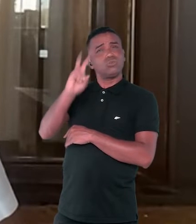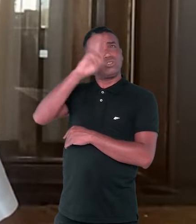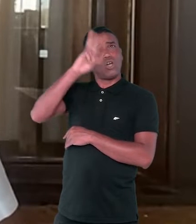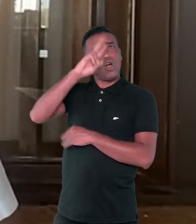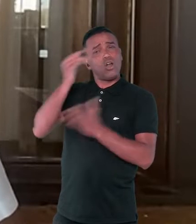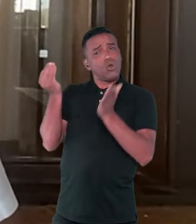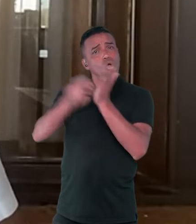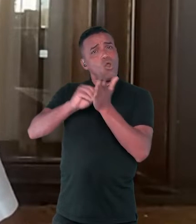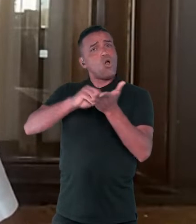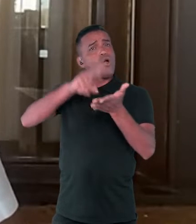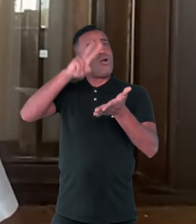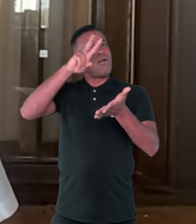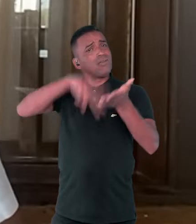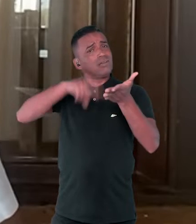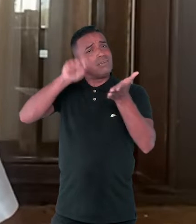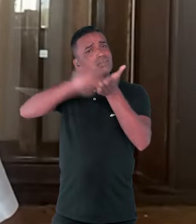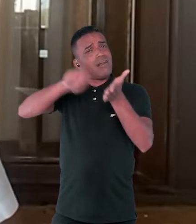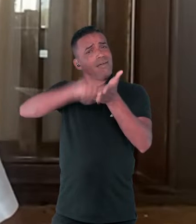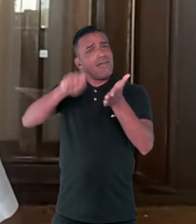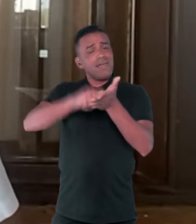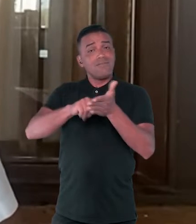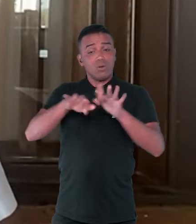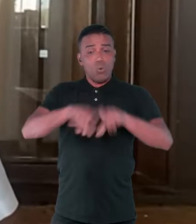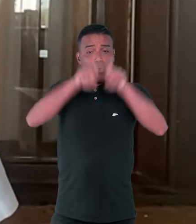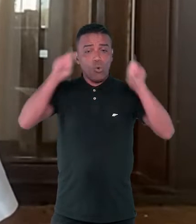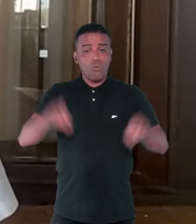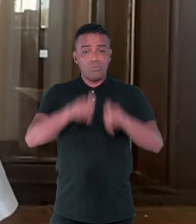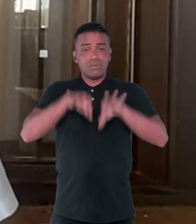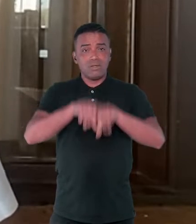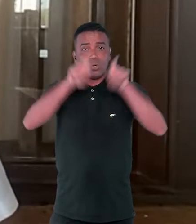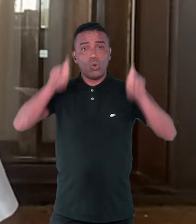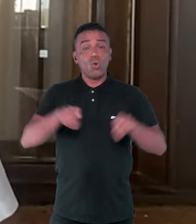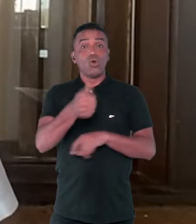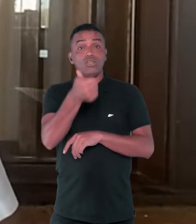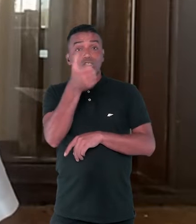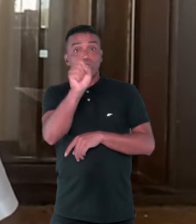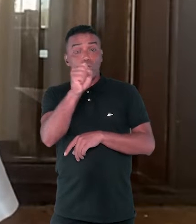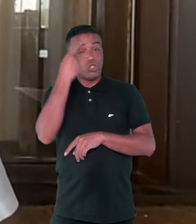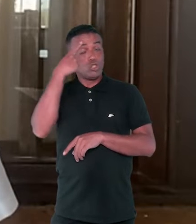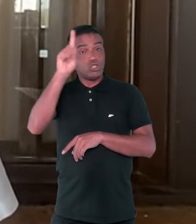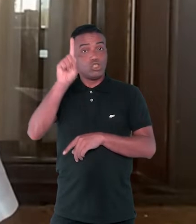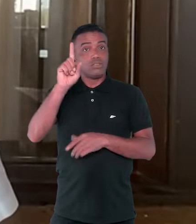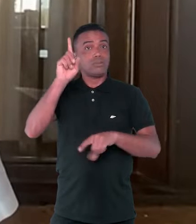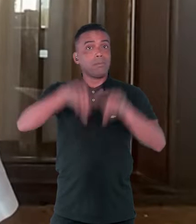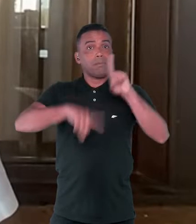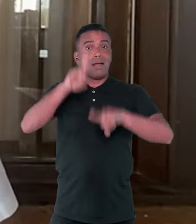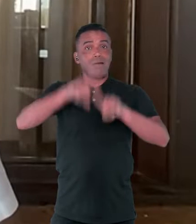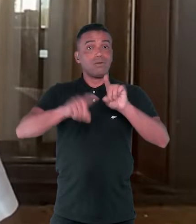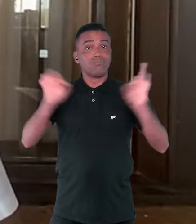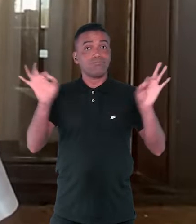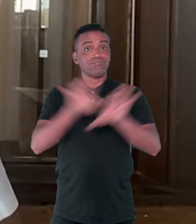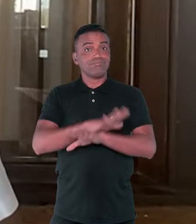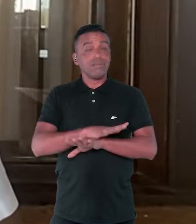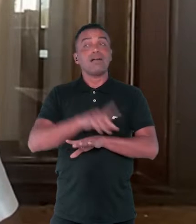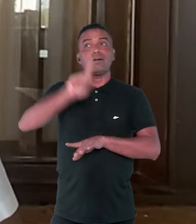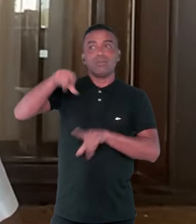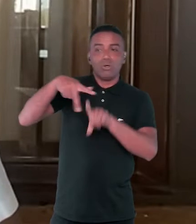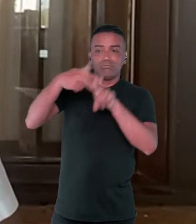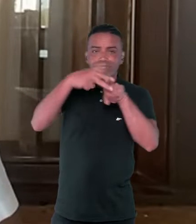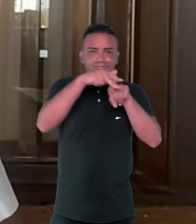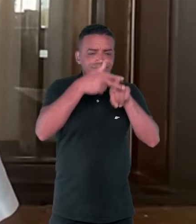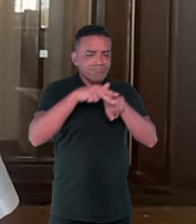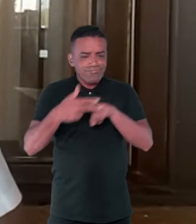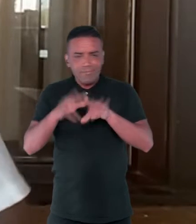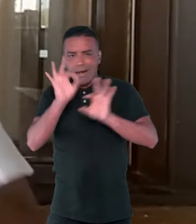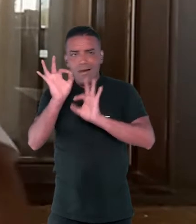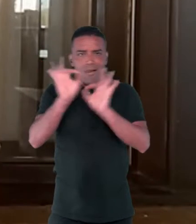aqui no computador e, coisa de 18 dias, ela disse que estava o material pronto. Depois fiz alguns ajustes, algumas arestas